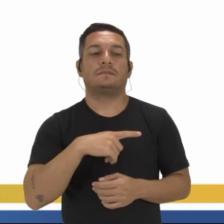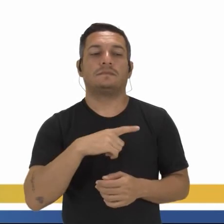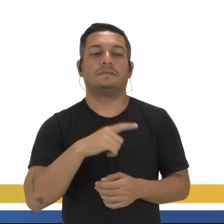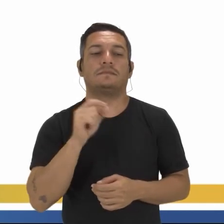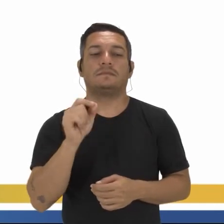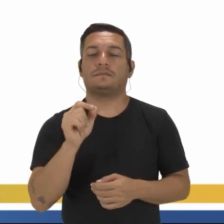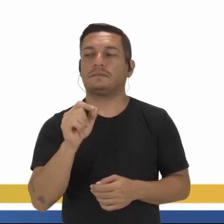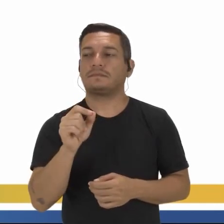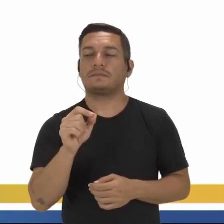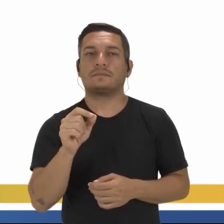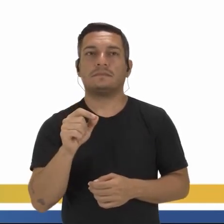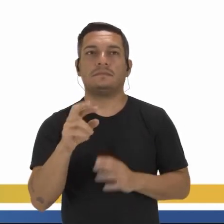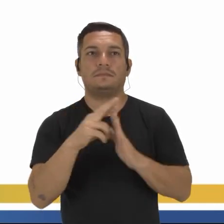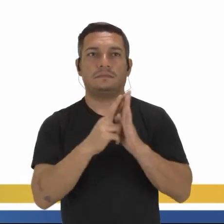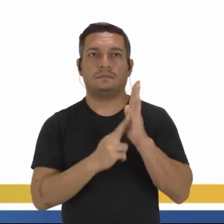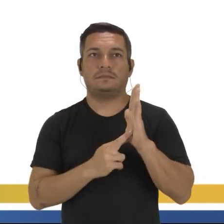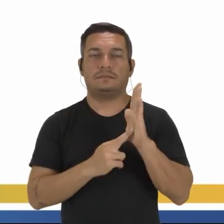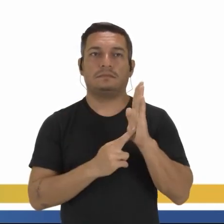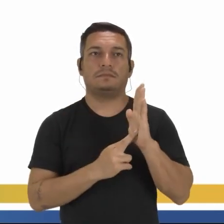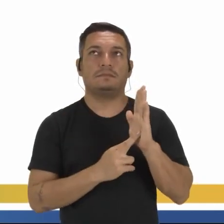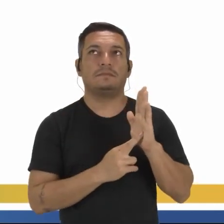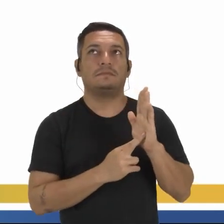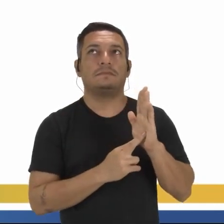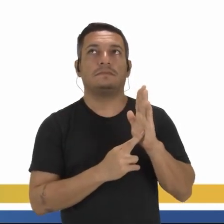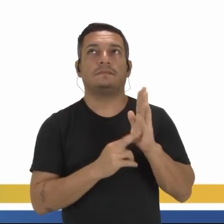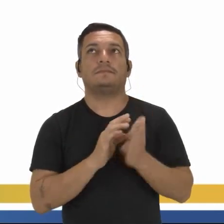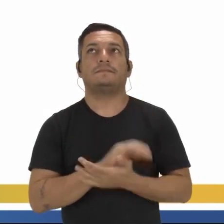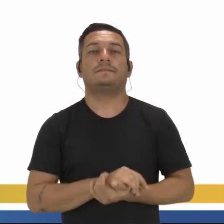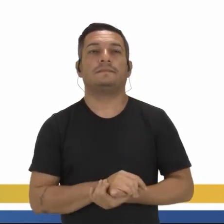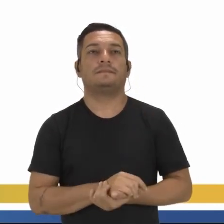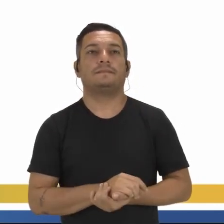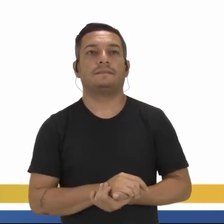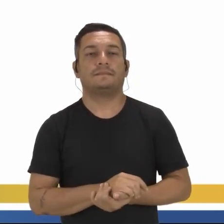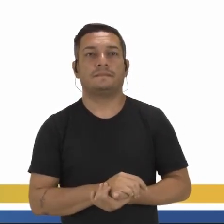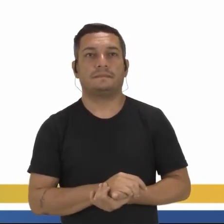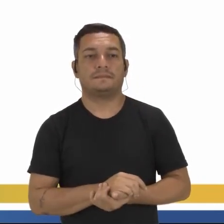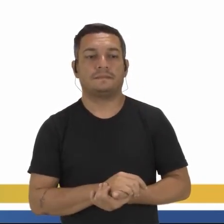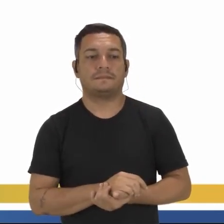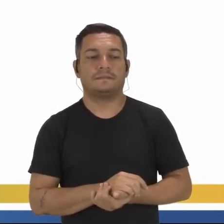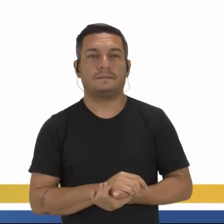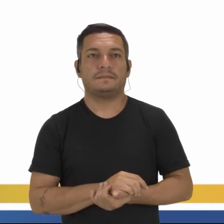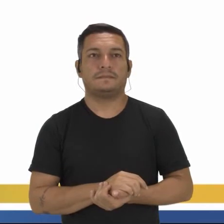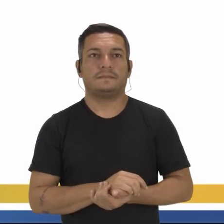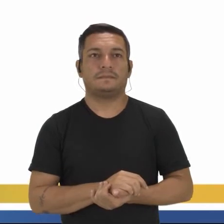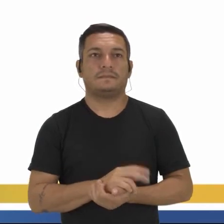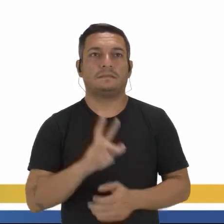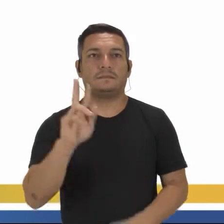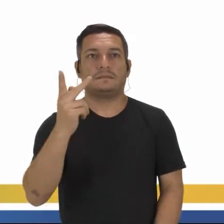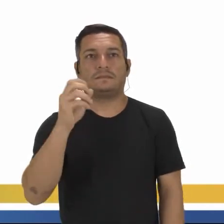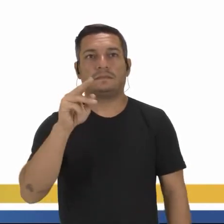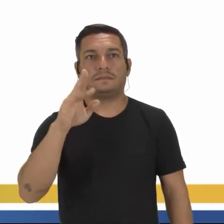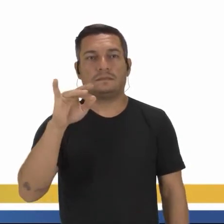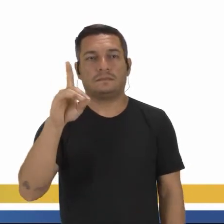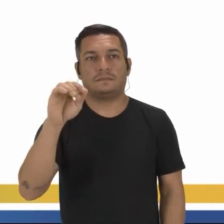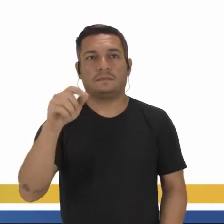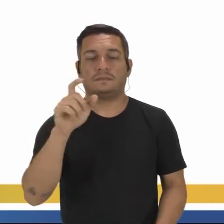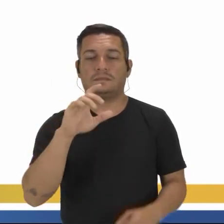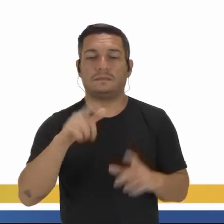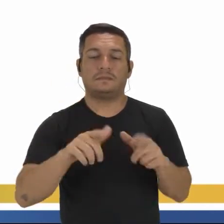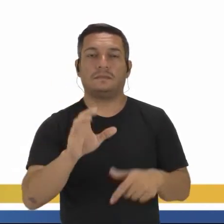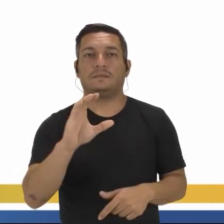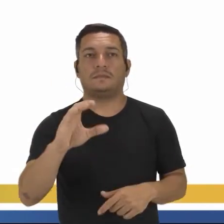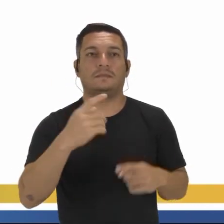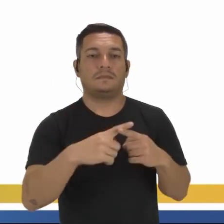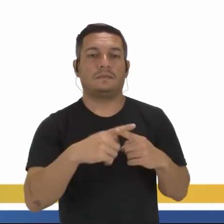próxima palavra que teria a mesma regra, o mesmo critério de acentuação? Vamos lá? Homicídio, letra